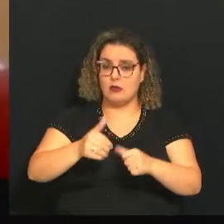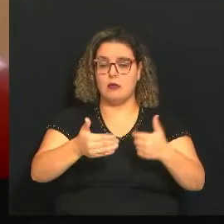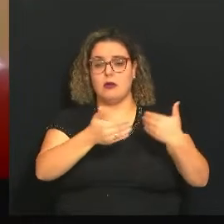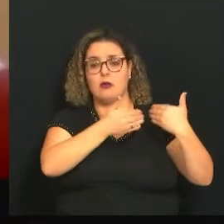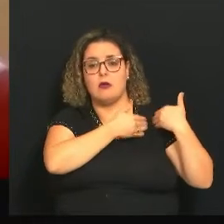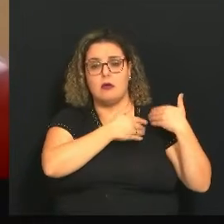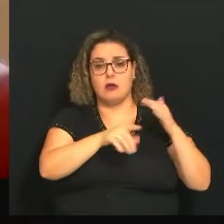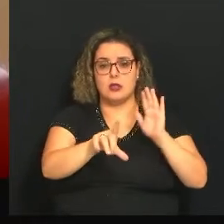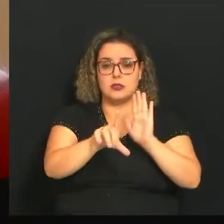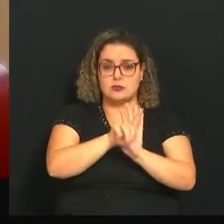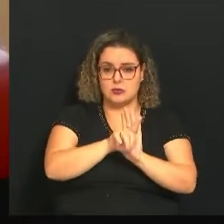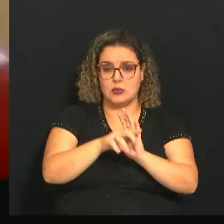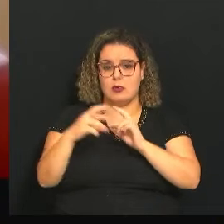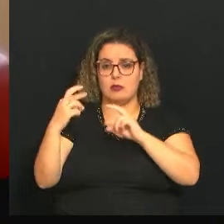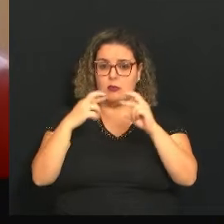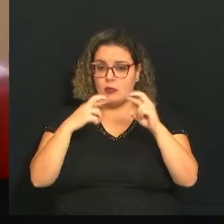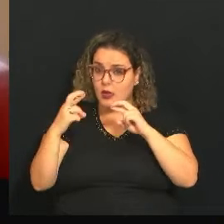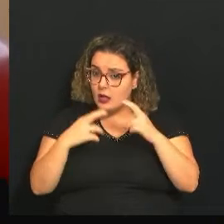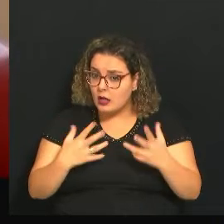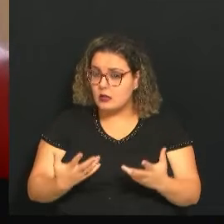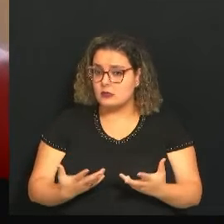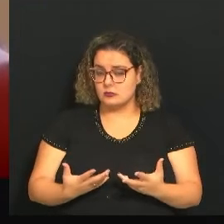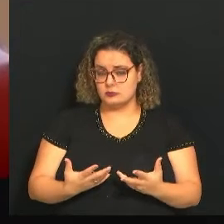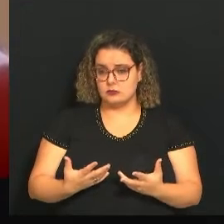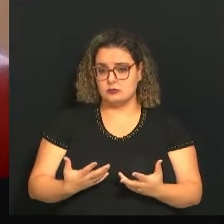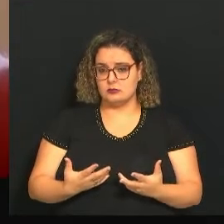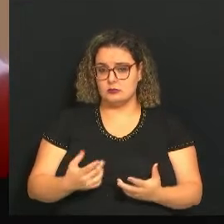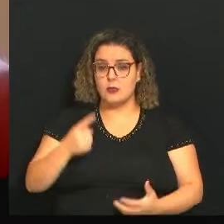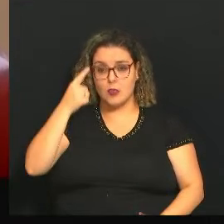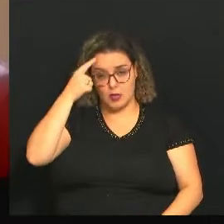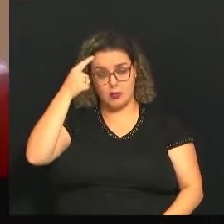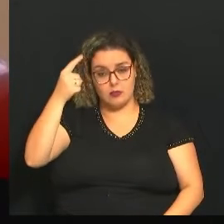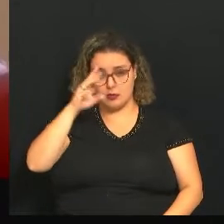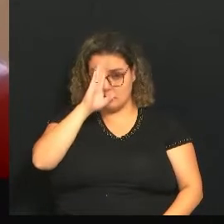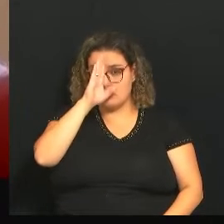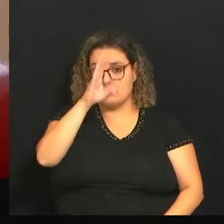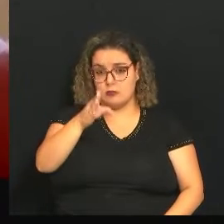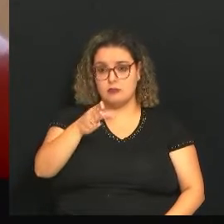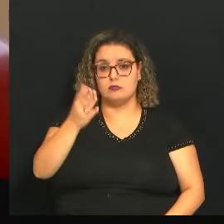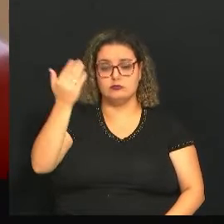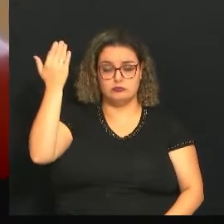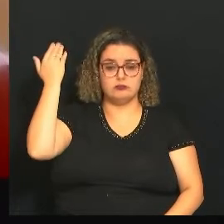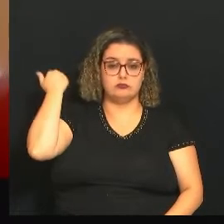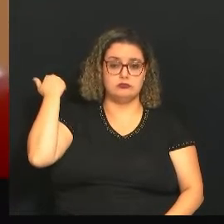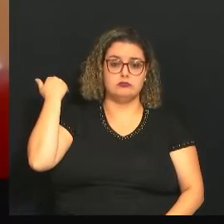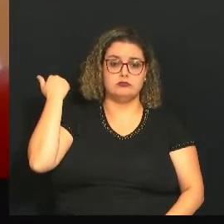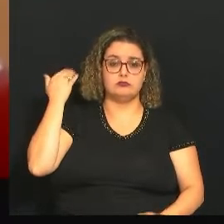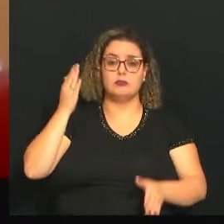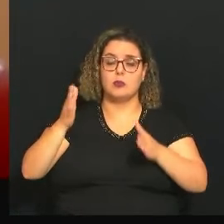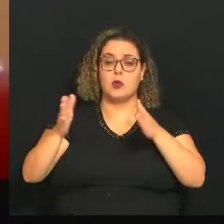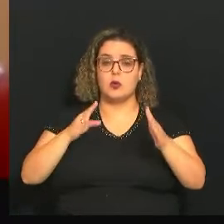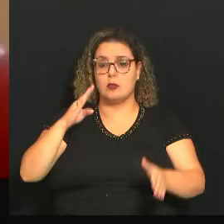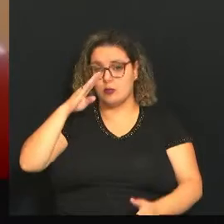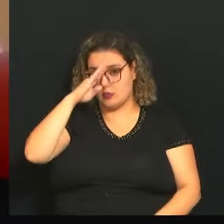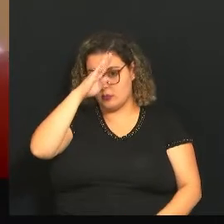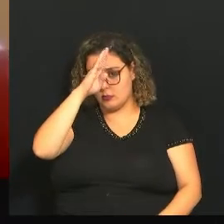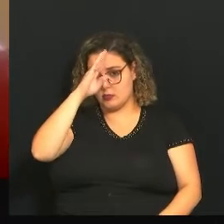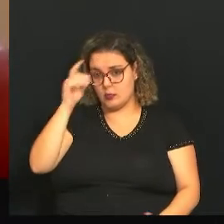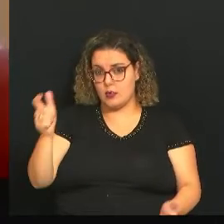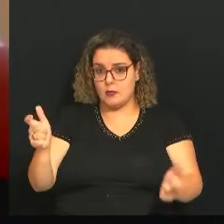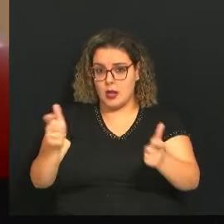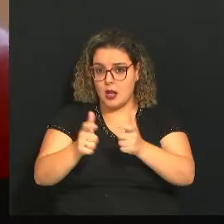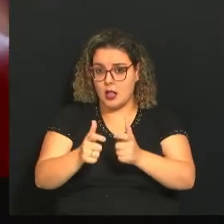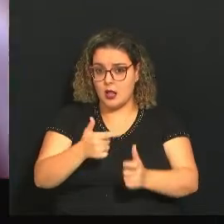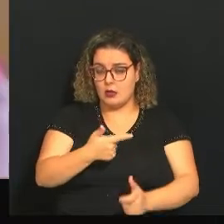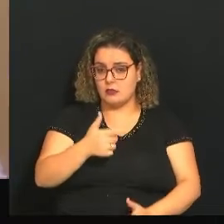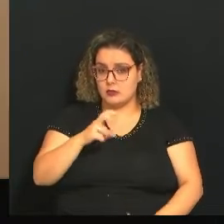ela foi criada, a ideia principal na época do Bolsonaro era reduzir 25% do